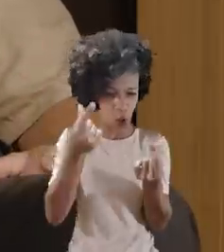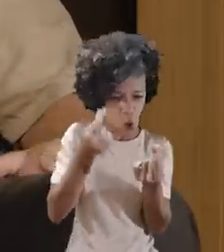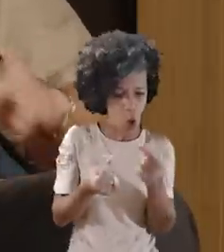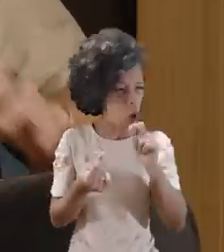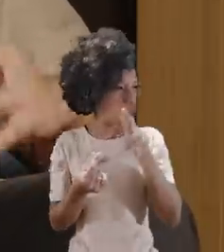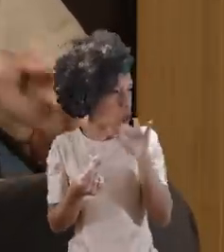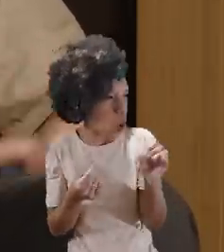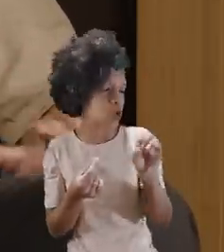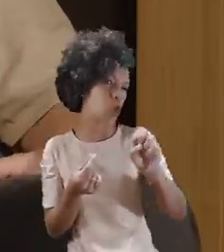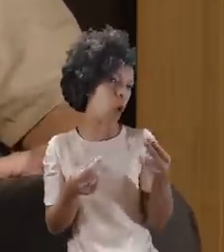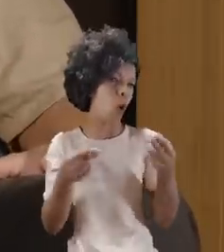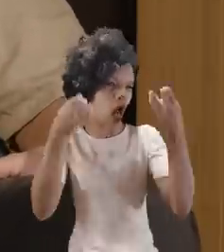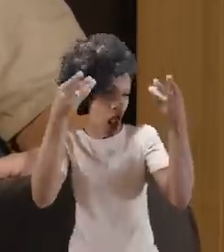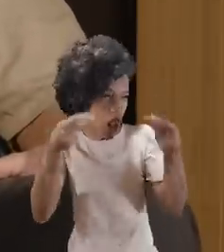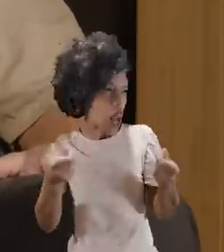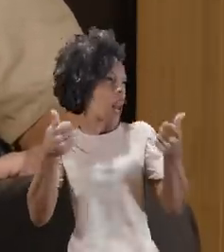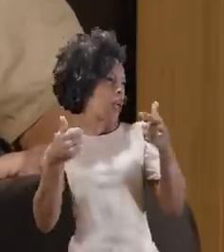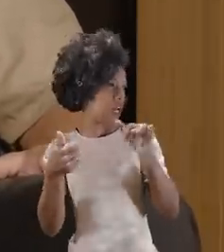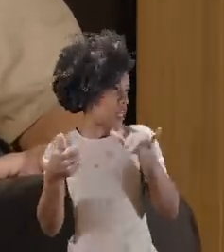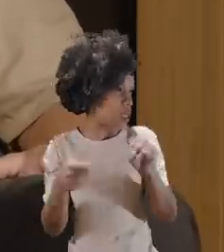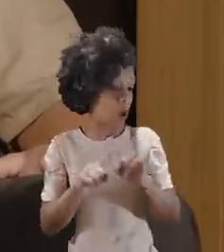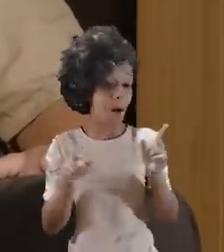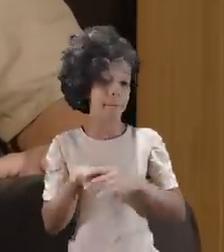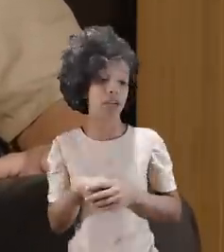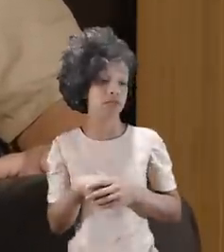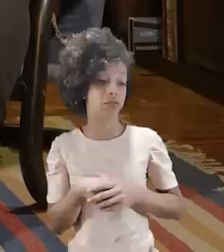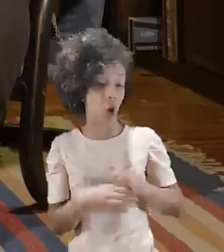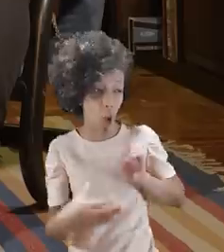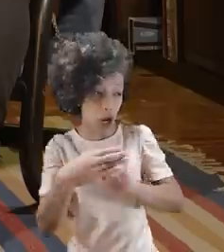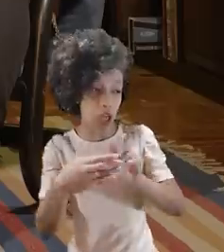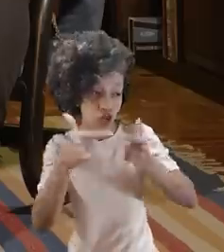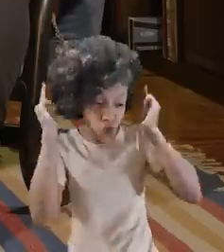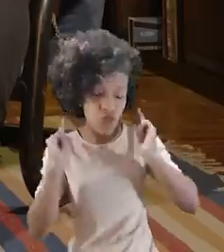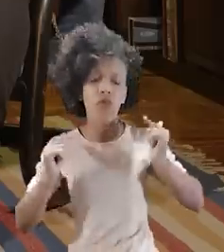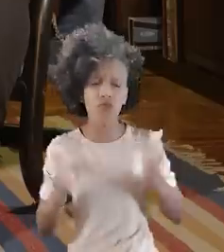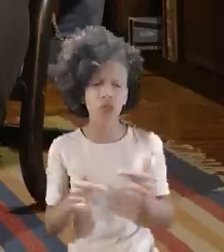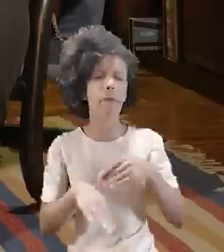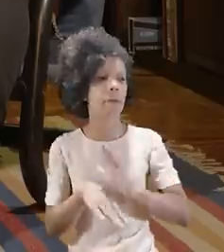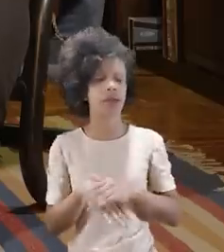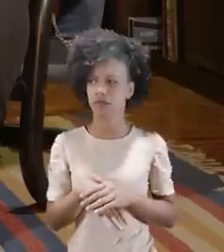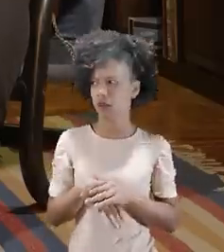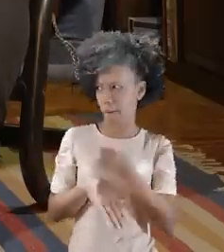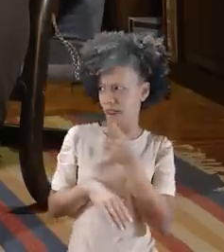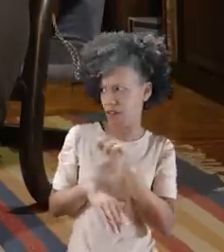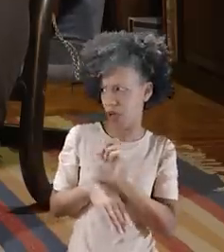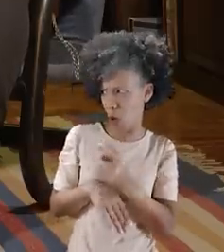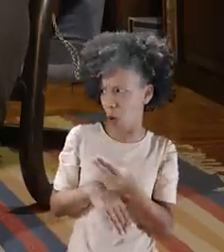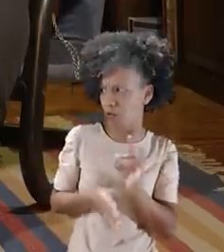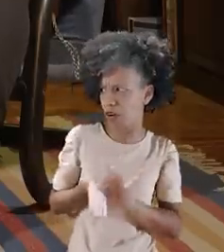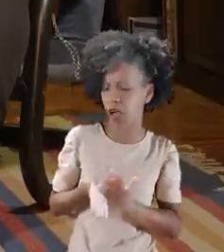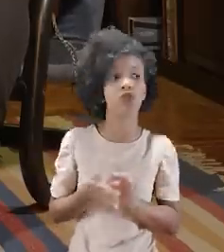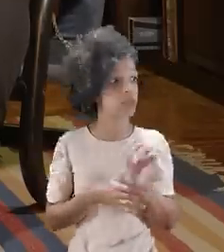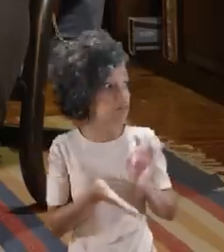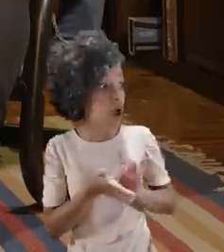grosso muito liso Grosso não tem mas o cliente mais chato melhor careca mano nós sempre azul é sério fala sério o cara